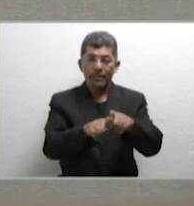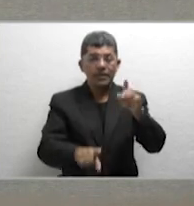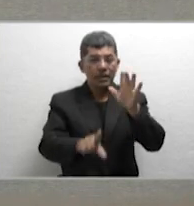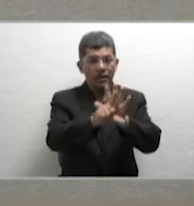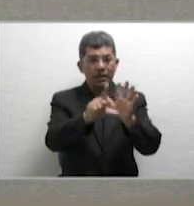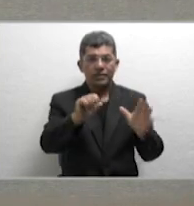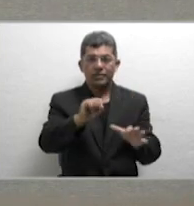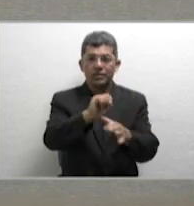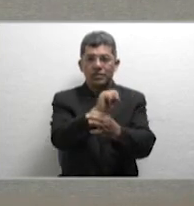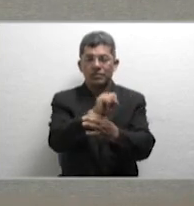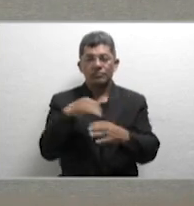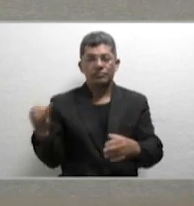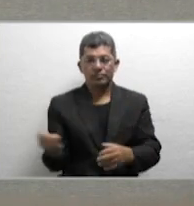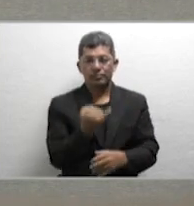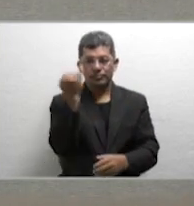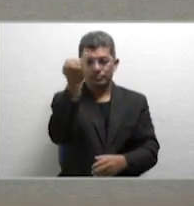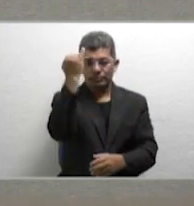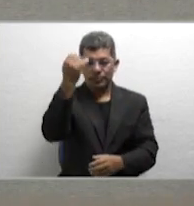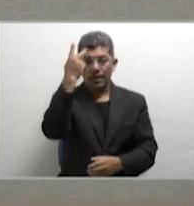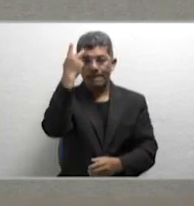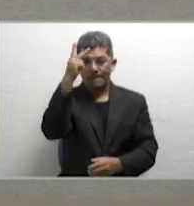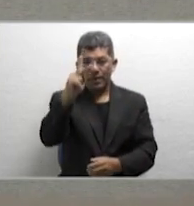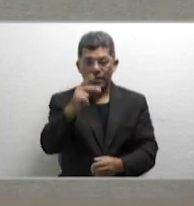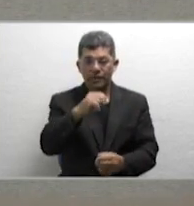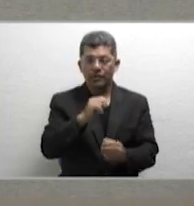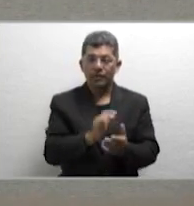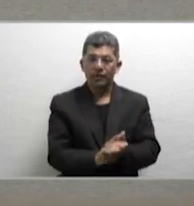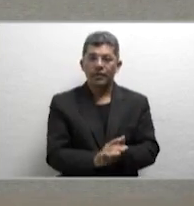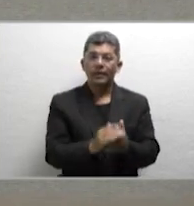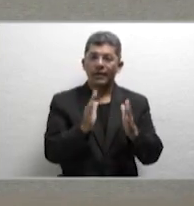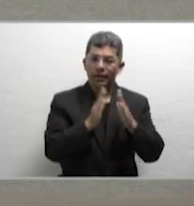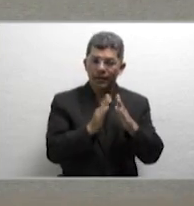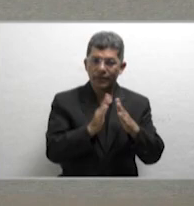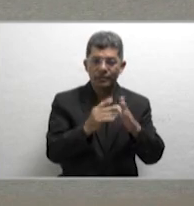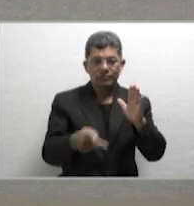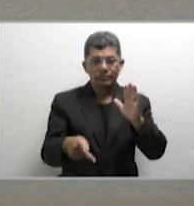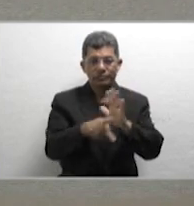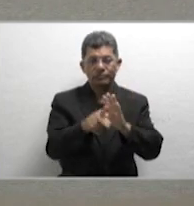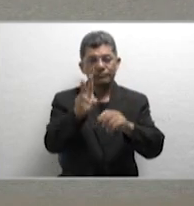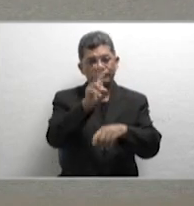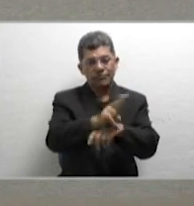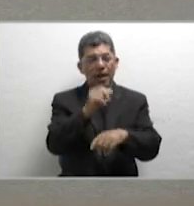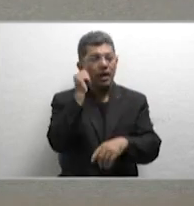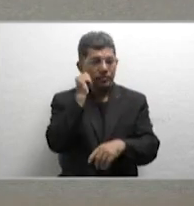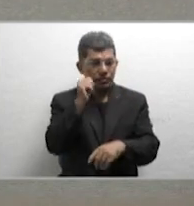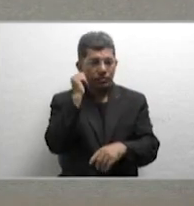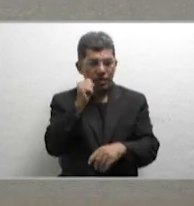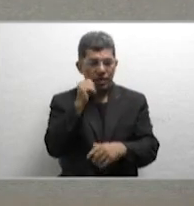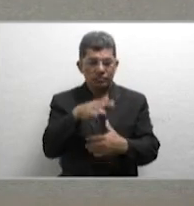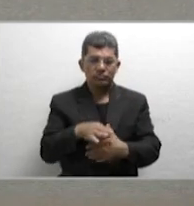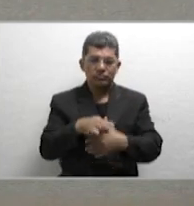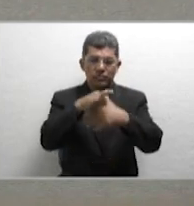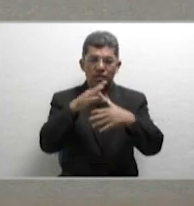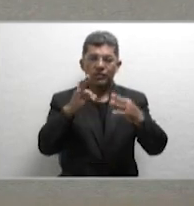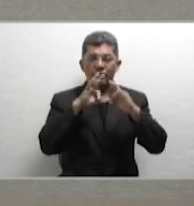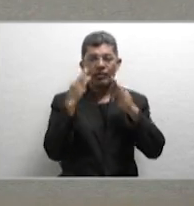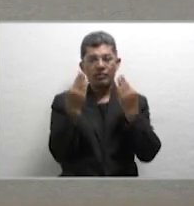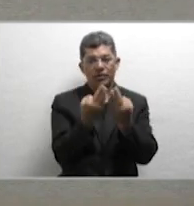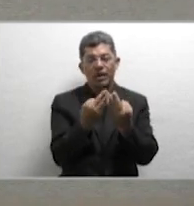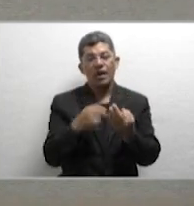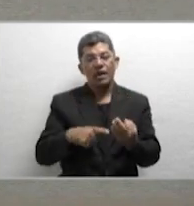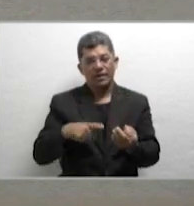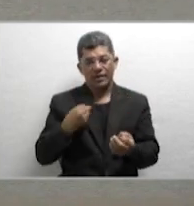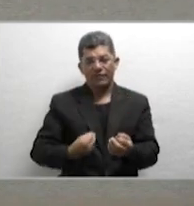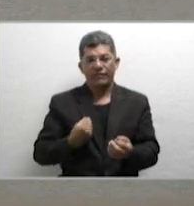garante prioridade para aquela casa, para ser proprietário da casa, as mulheres dirigentes de família que vivem